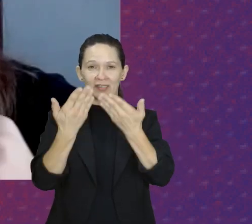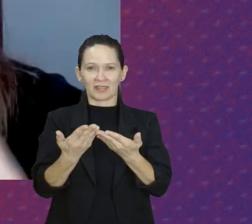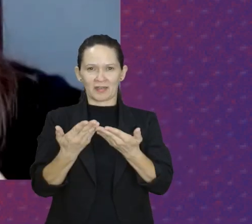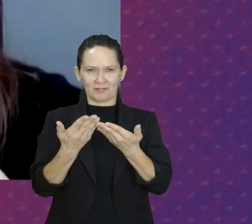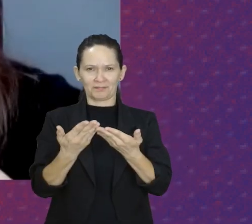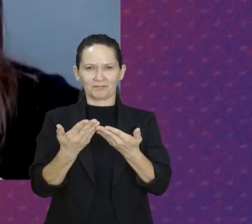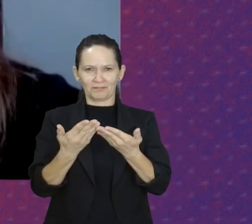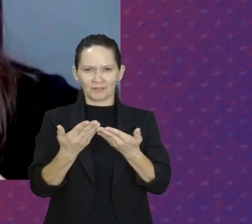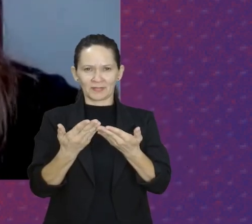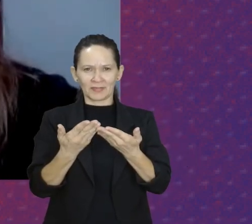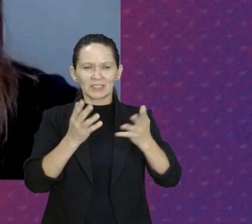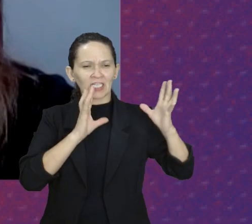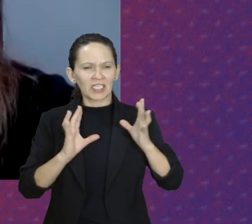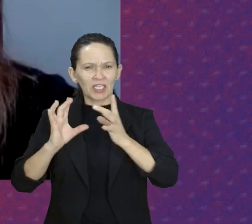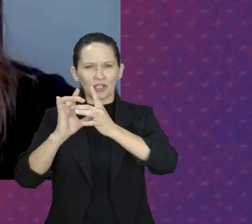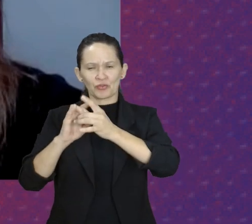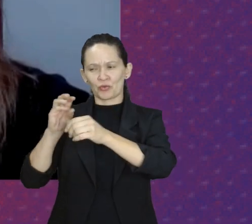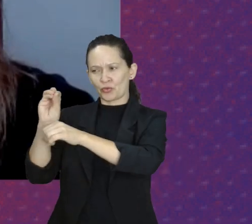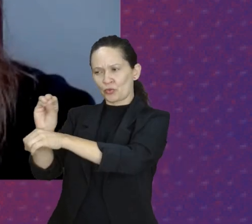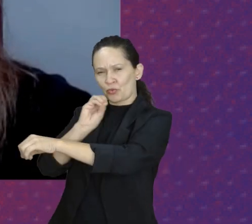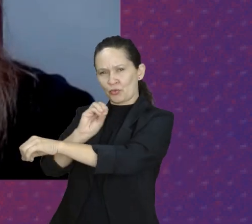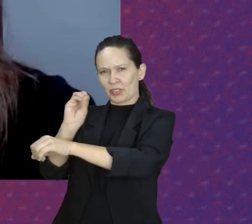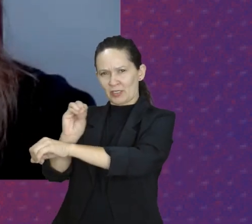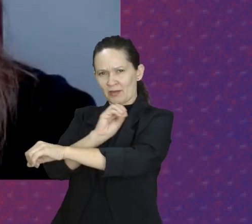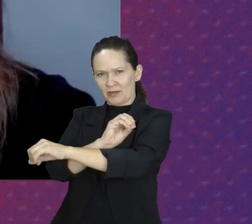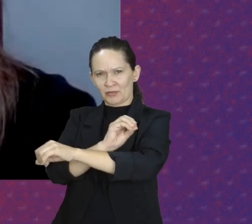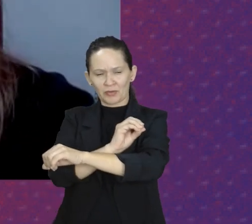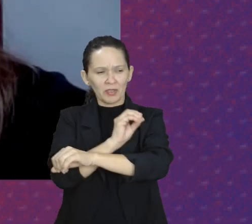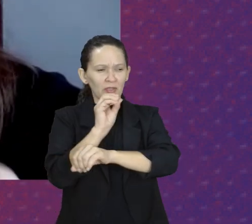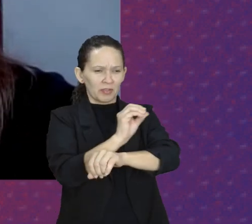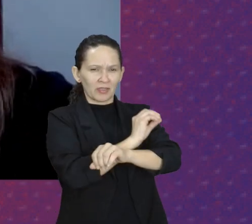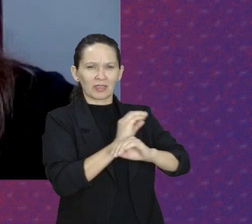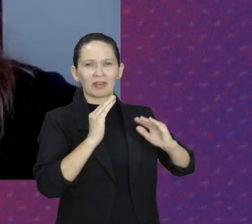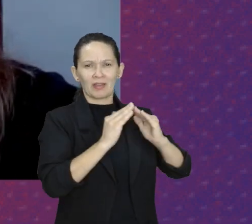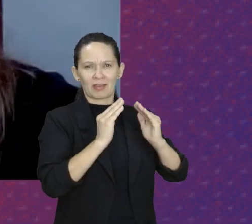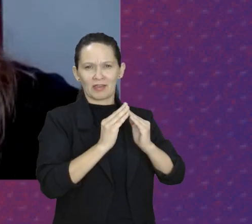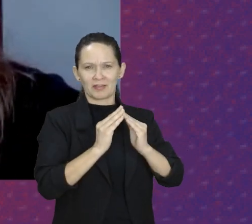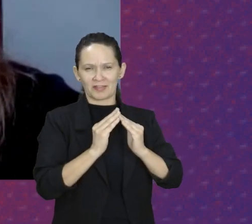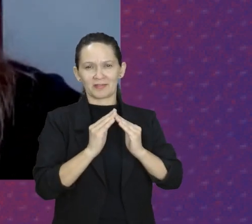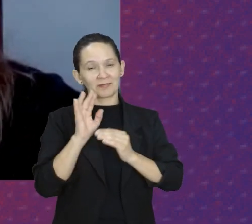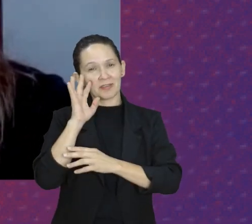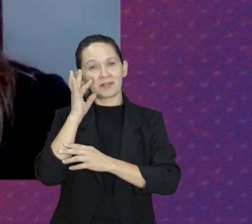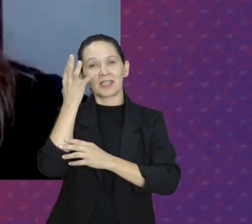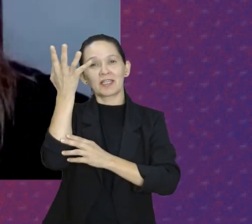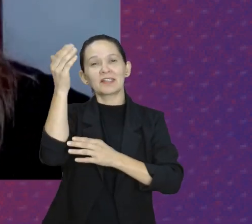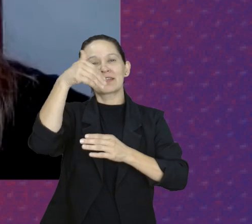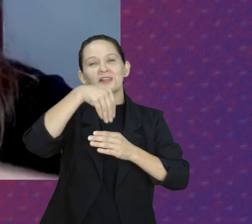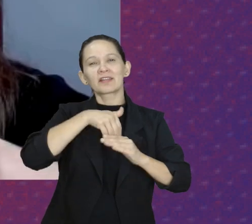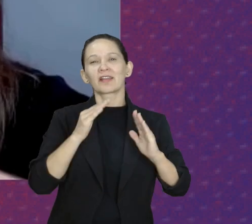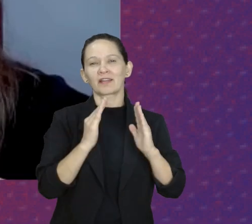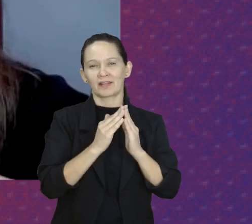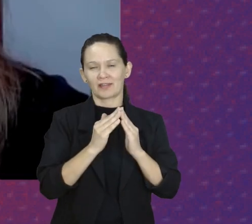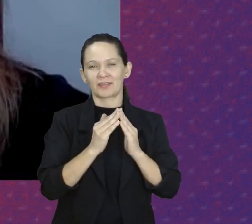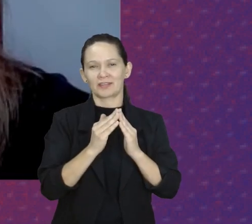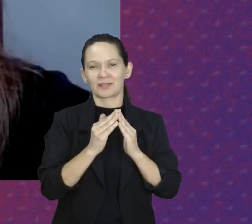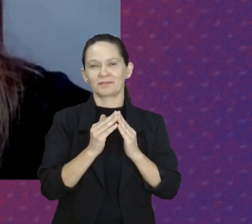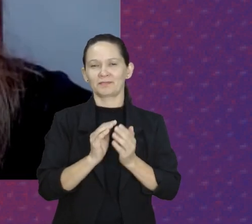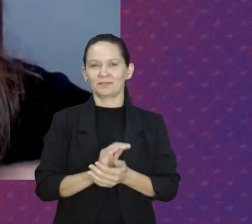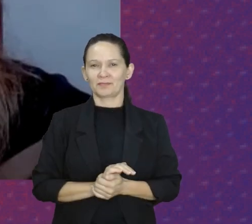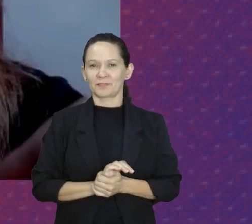essa indissociabilidade entre o cuidado indireto e o cuidado direto, quando ele se realiza no ambiente doméstico, né, nas